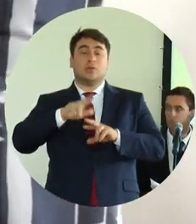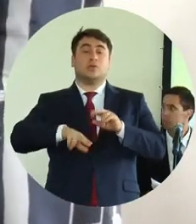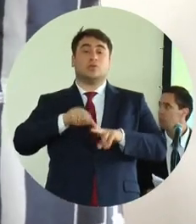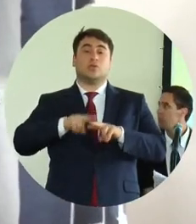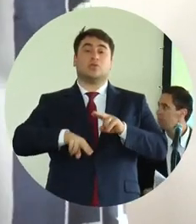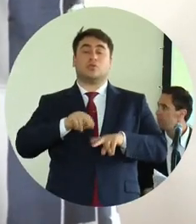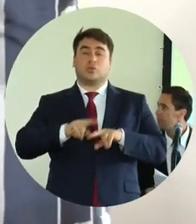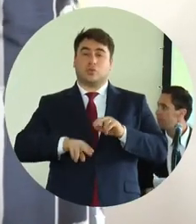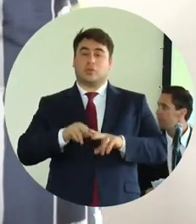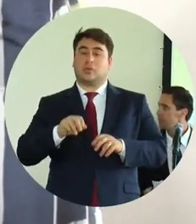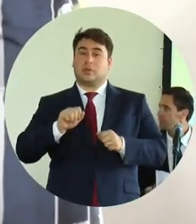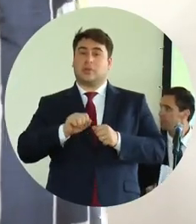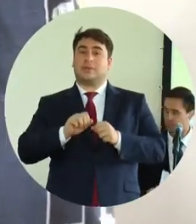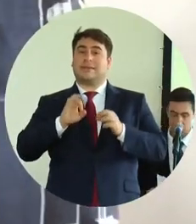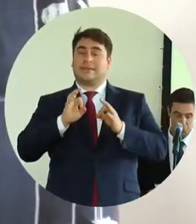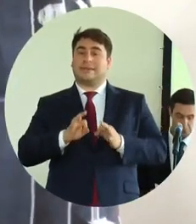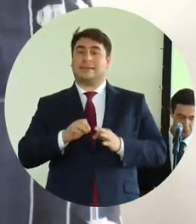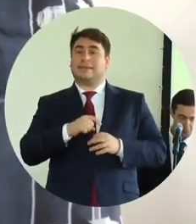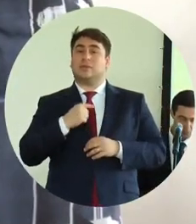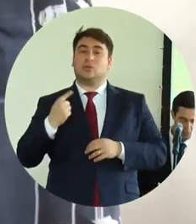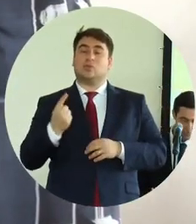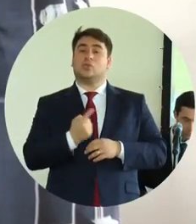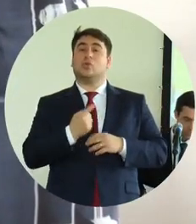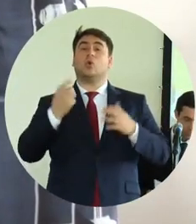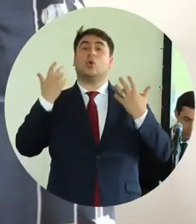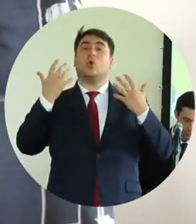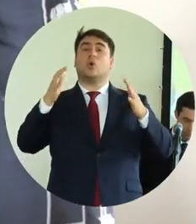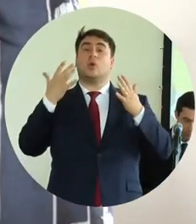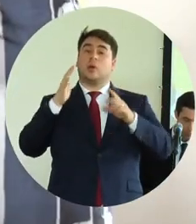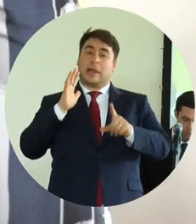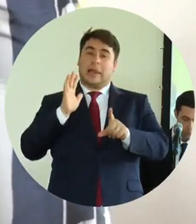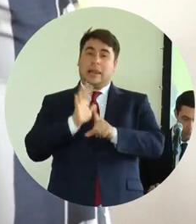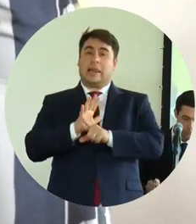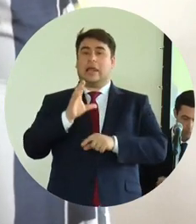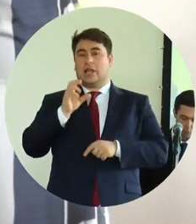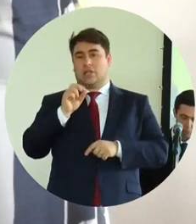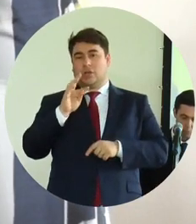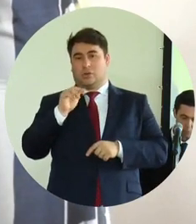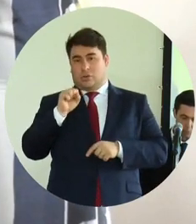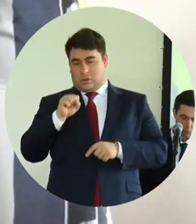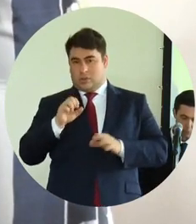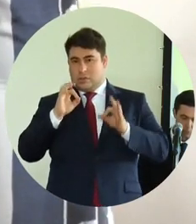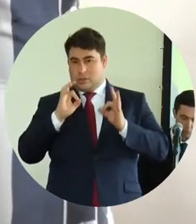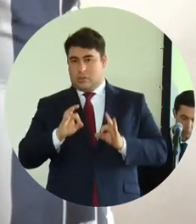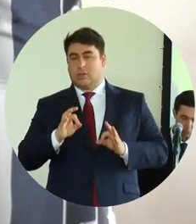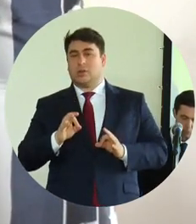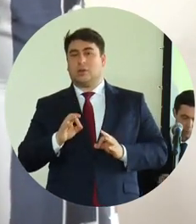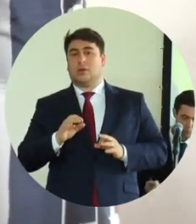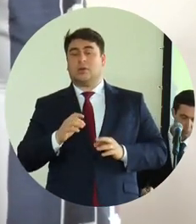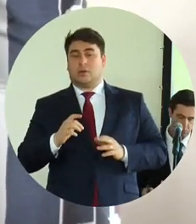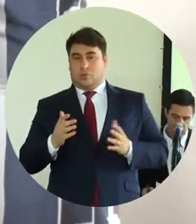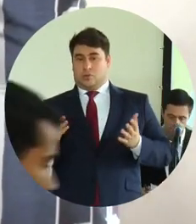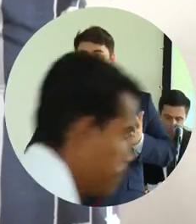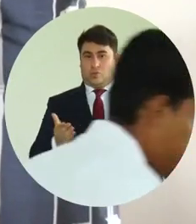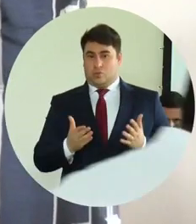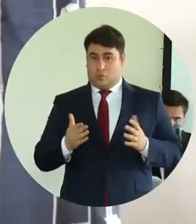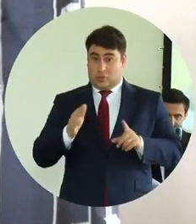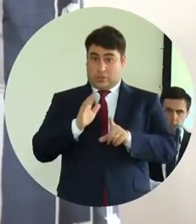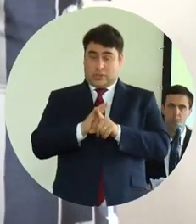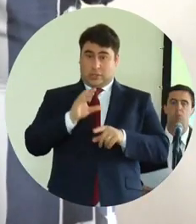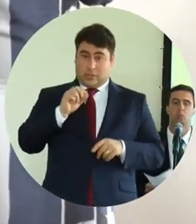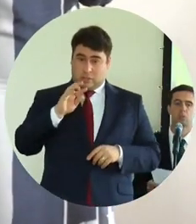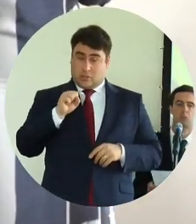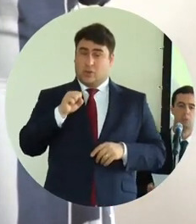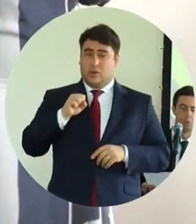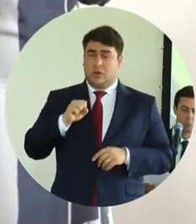em junho, exatamente quando nós celebramos a Lei de Cotas. A instituição da Lei de Cotas em junho é